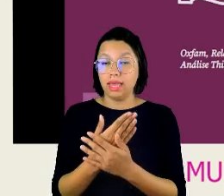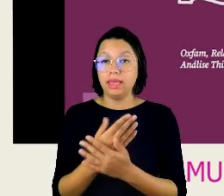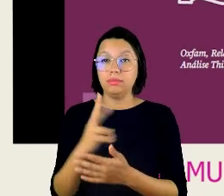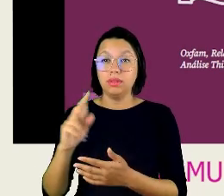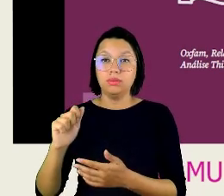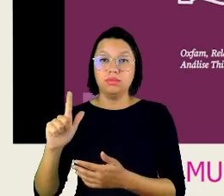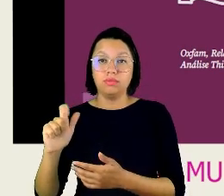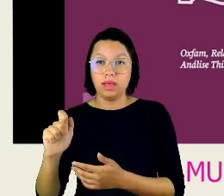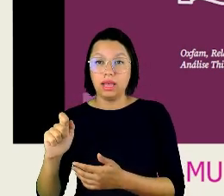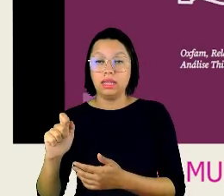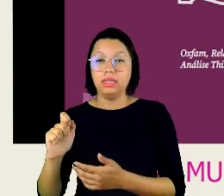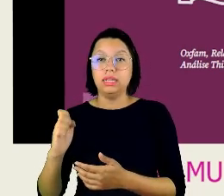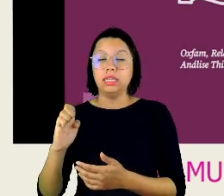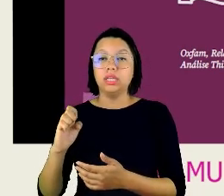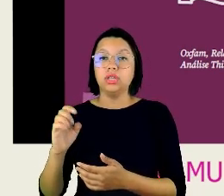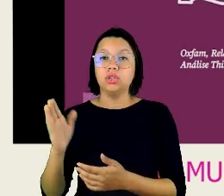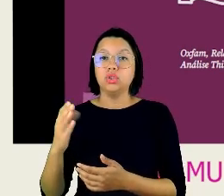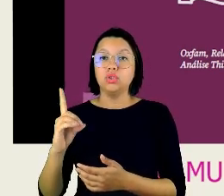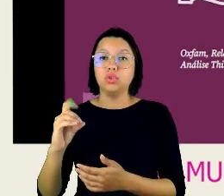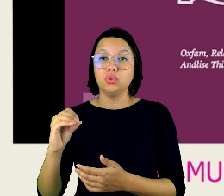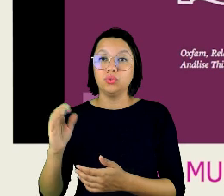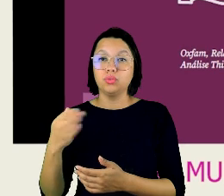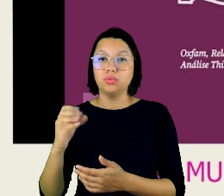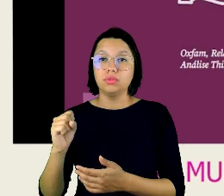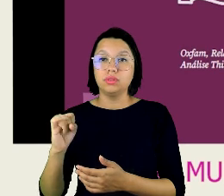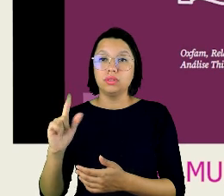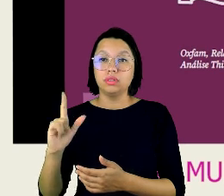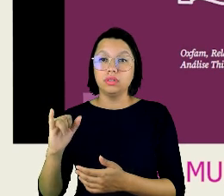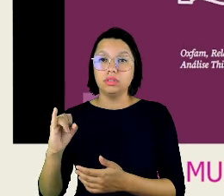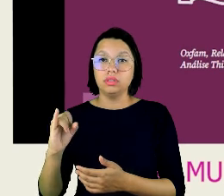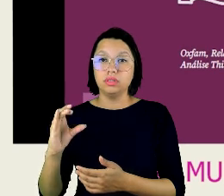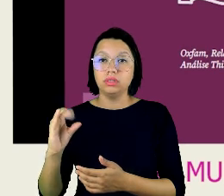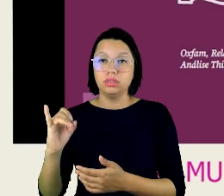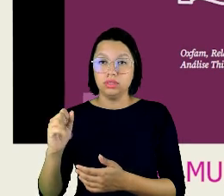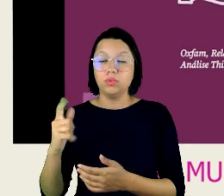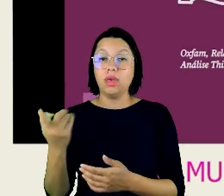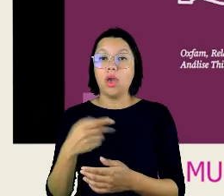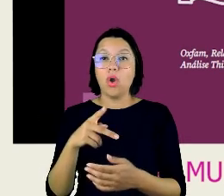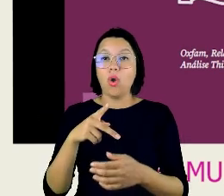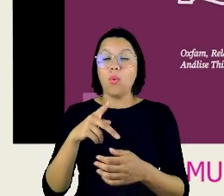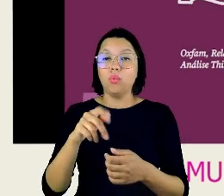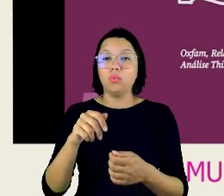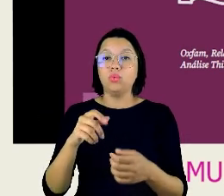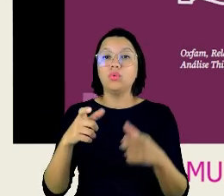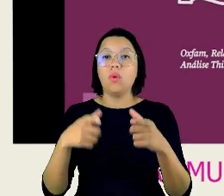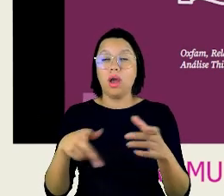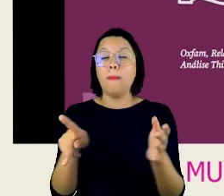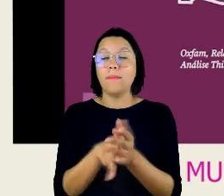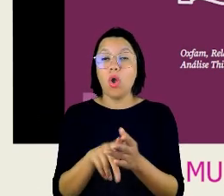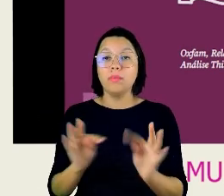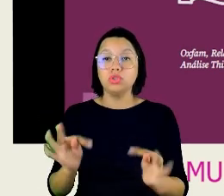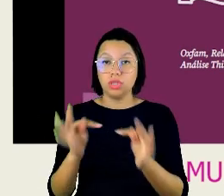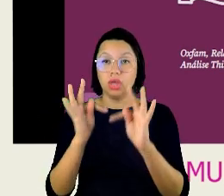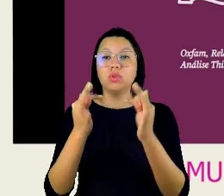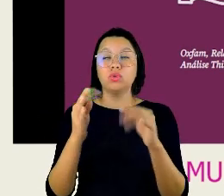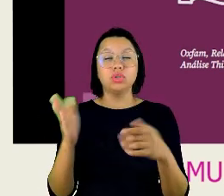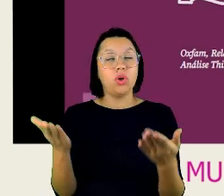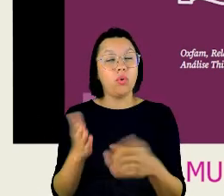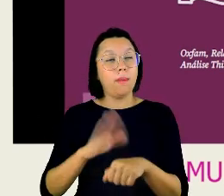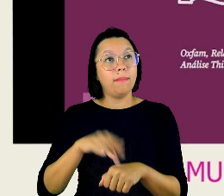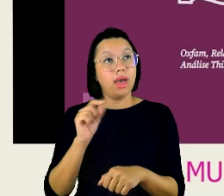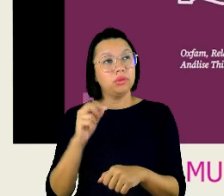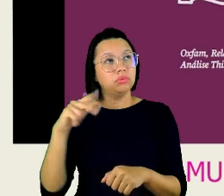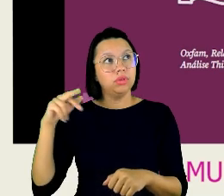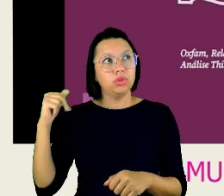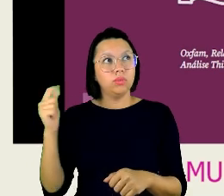fala isso, né? A economia do Vale do Silício, enfim, é esse polo de tecnologia, e hoje, mais do que nunca, a gente tem pensado nisso,